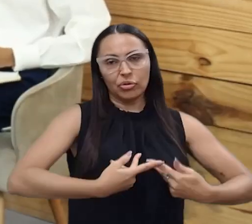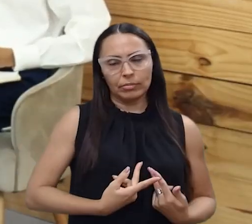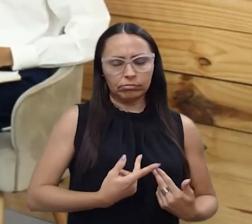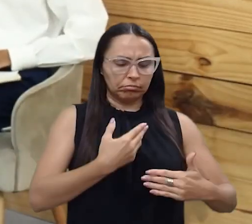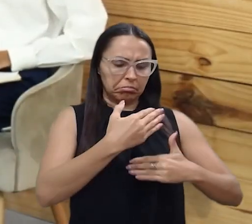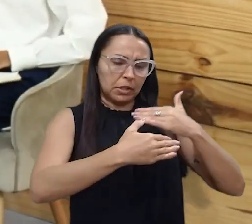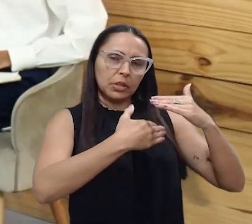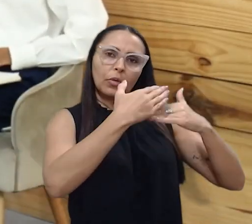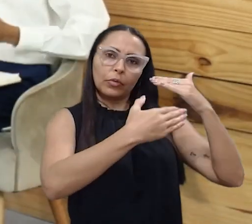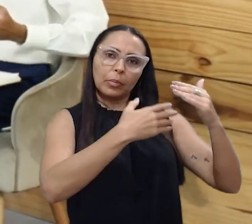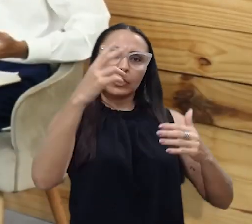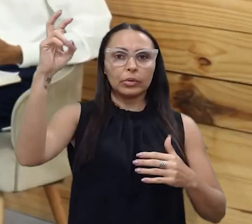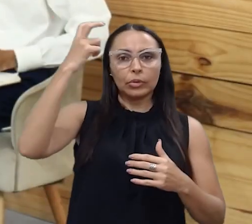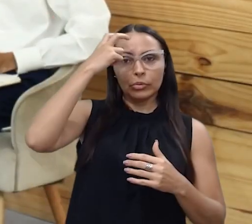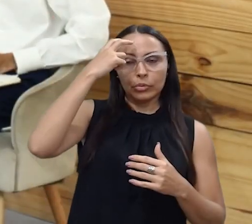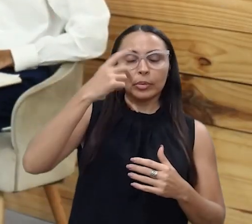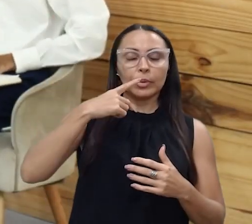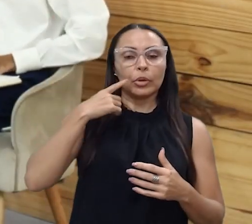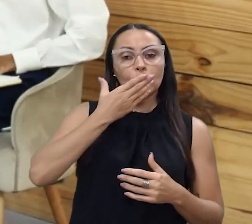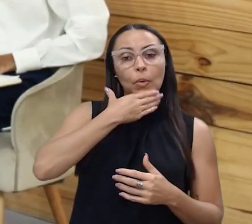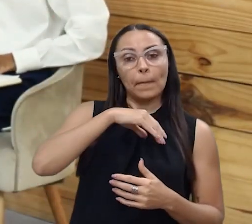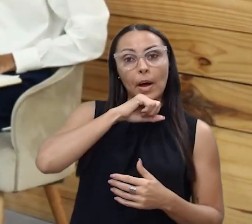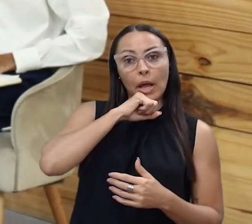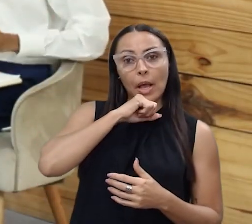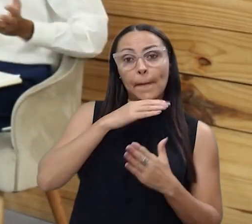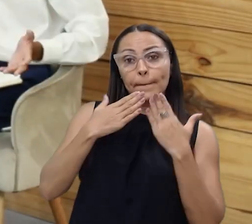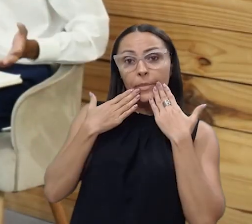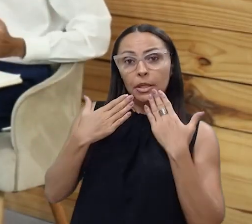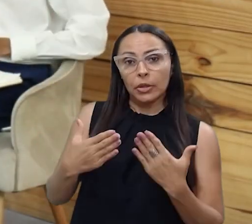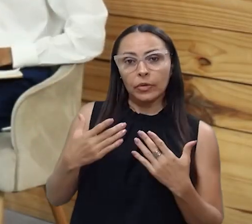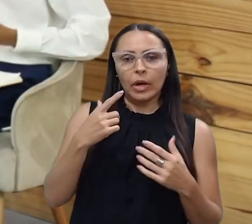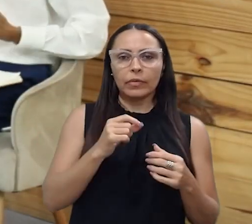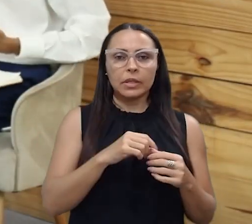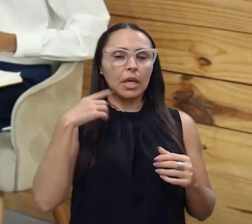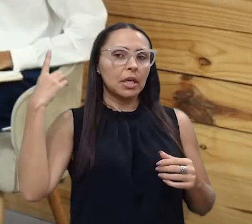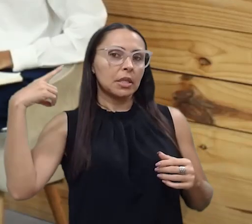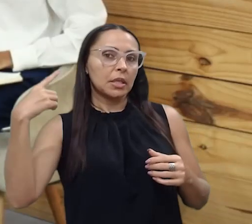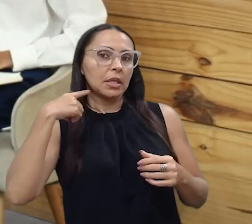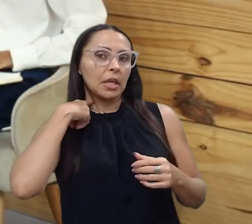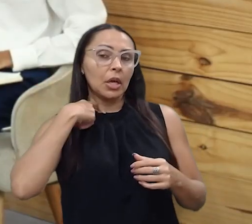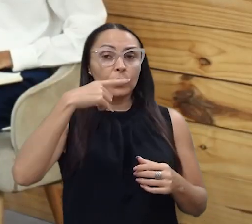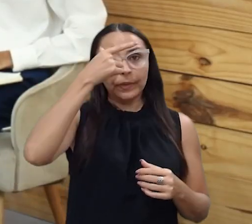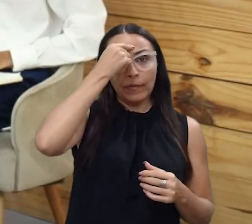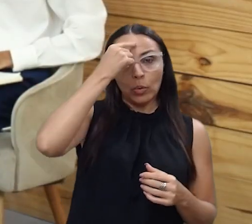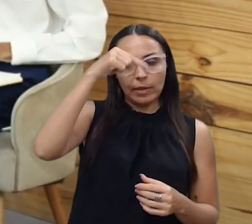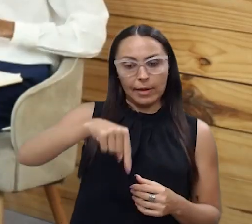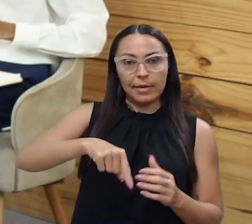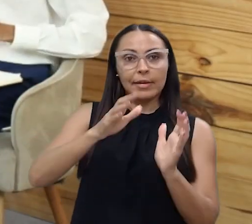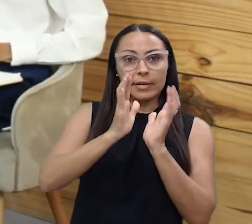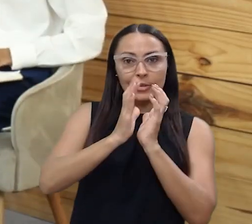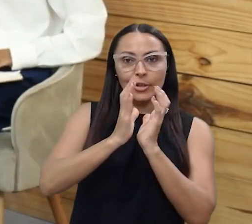desenvolvimento da cultura na vida dele. A pedido do pai, ele vai fazer Direito na Faculdade de Direito aqui de